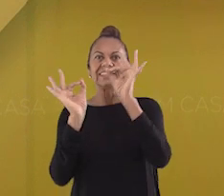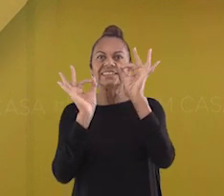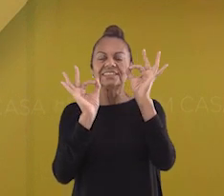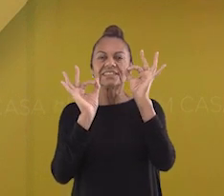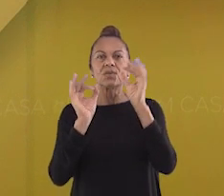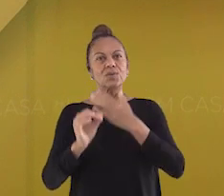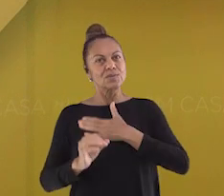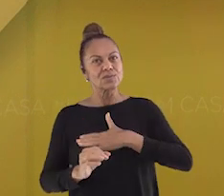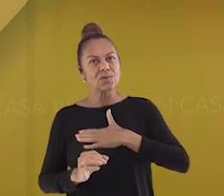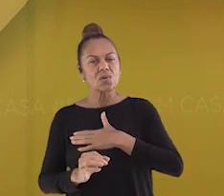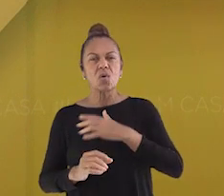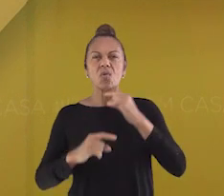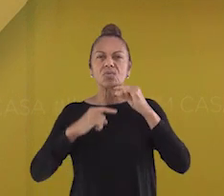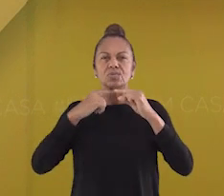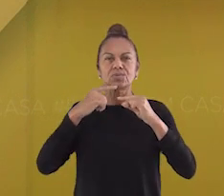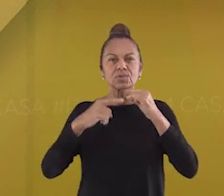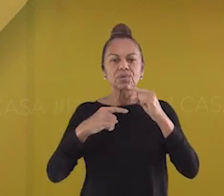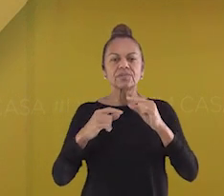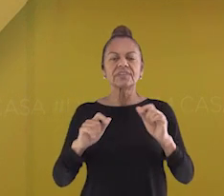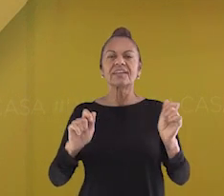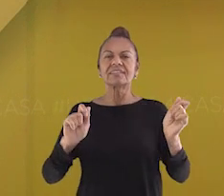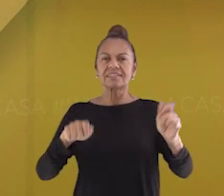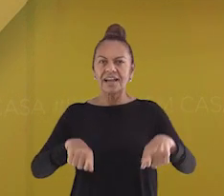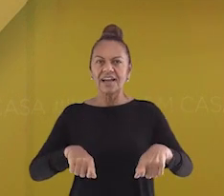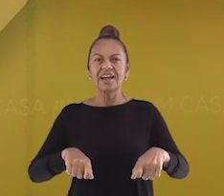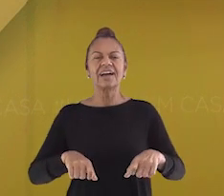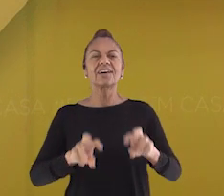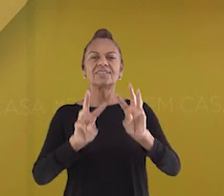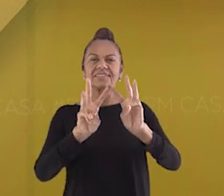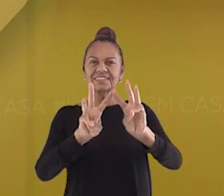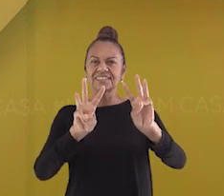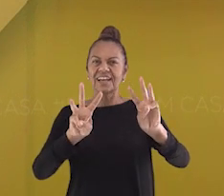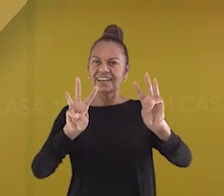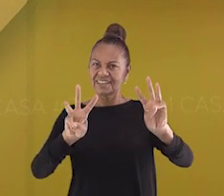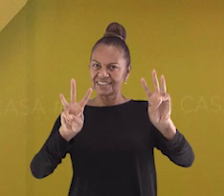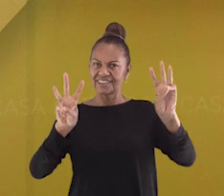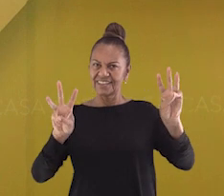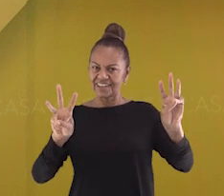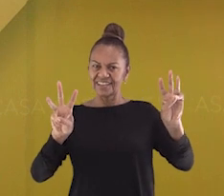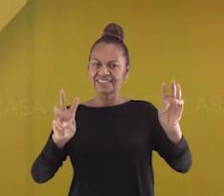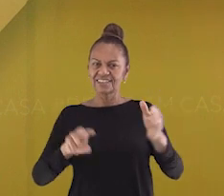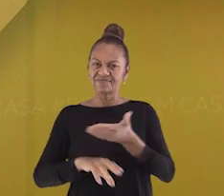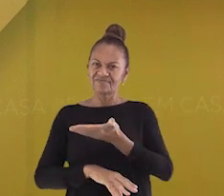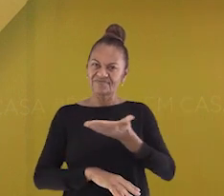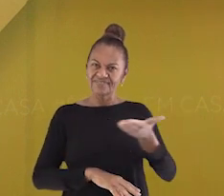alguma que gostou ou ficou com alguma dúvida, acesse o nosso site